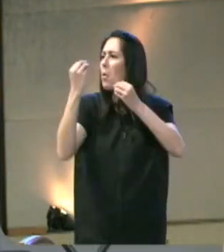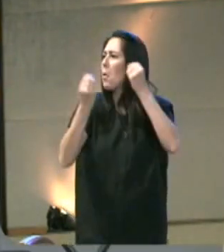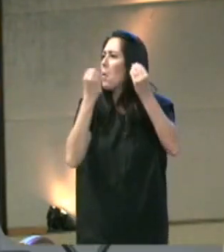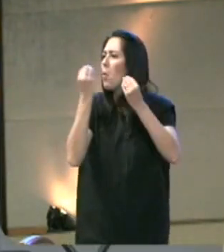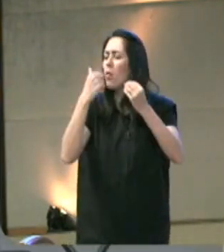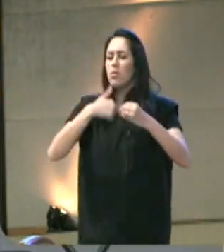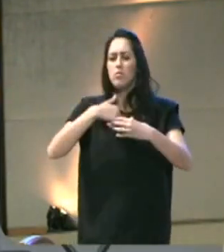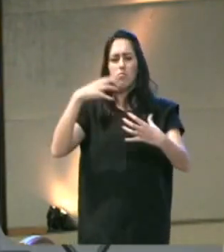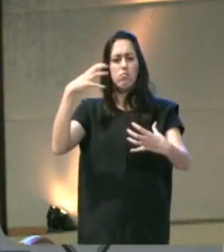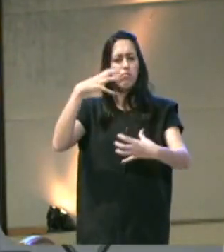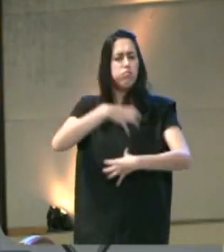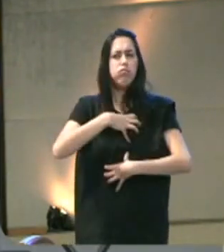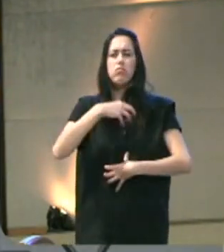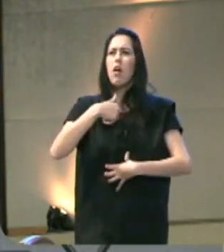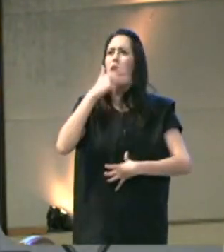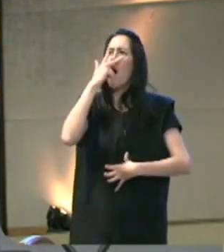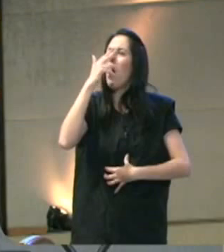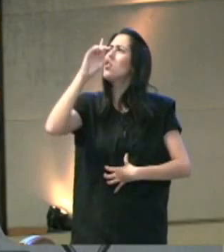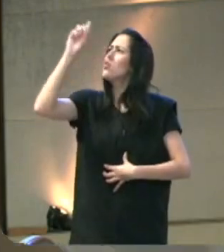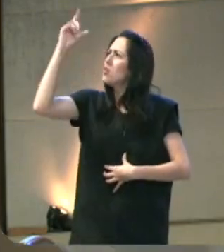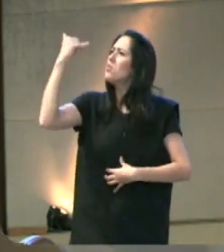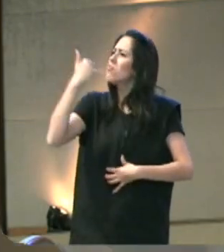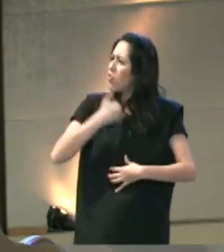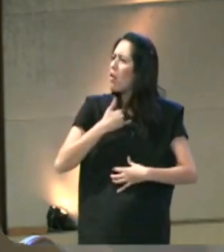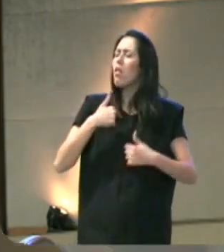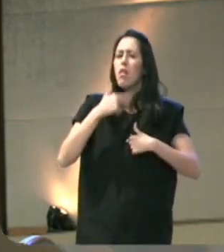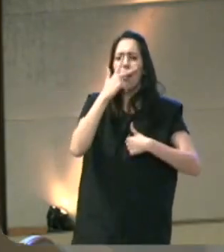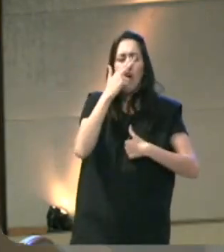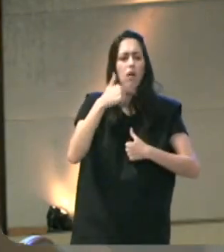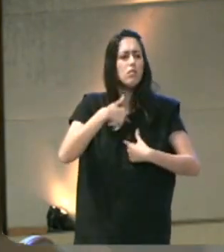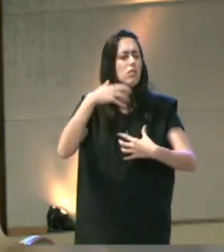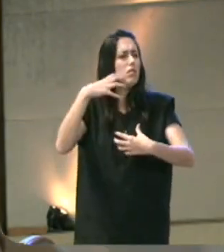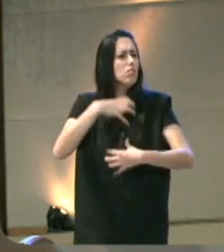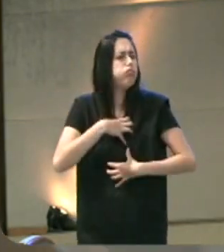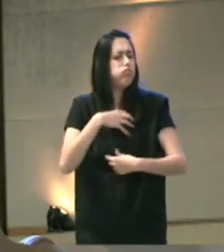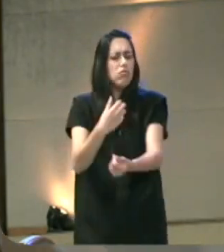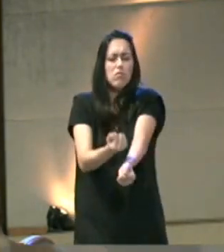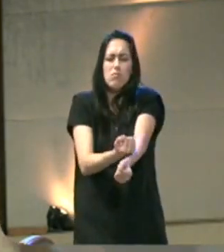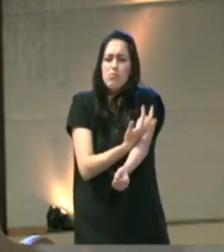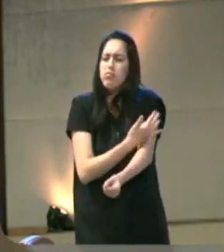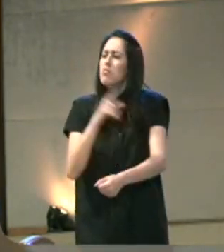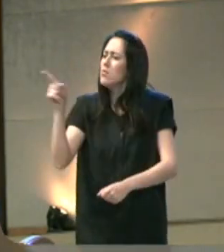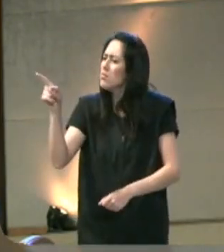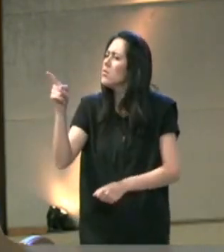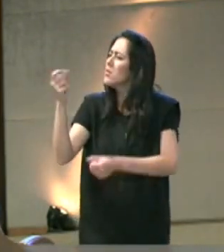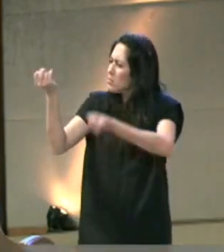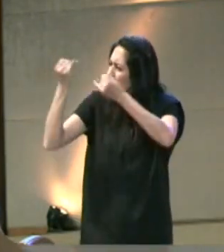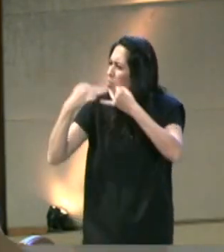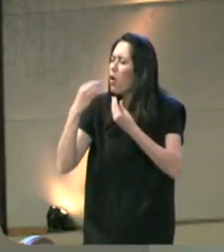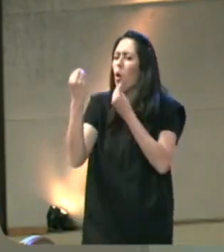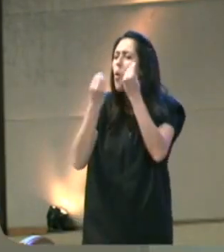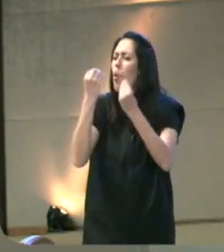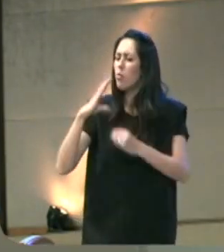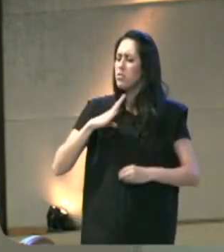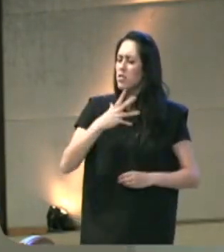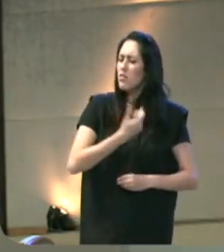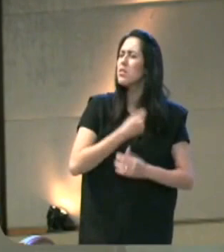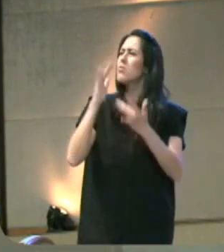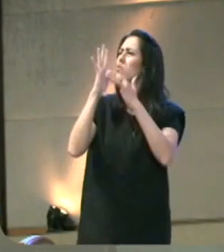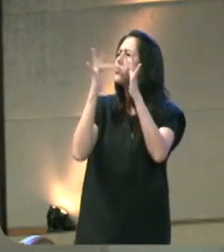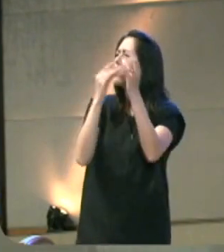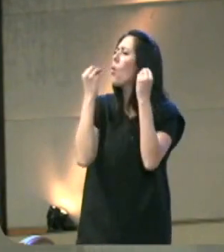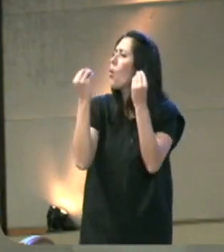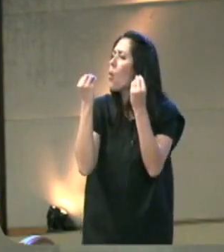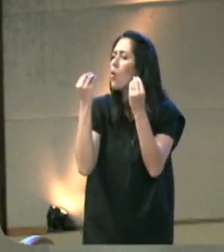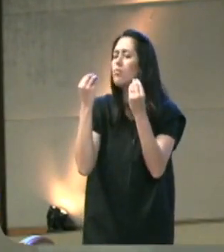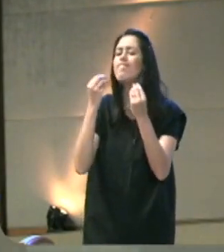ouvi Deus. Deus está falando comigo. E Ele falou isso. Me explica sobre a salvação eterna. Sabe, o caminho de Deus abre